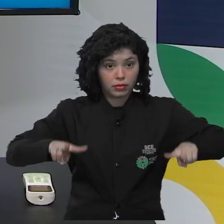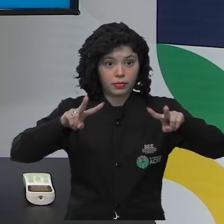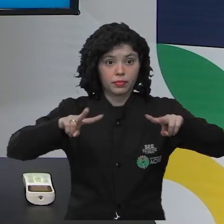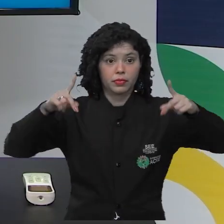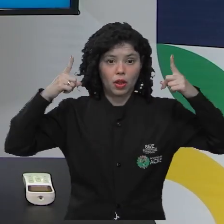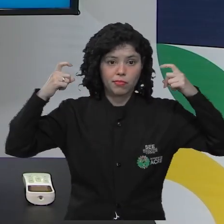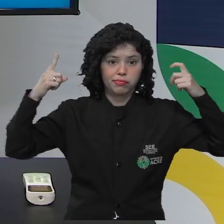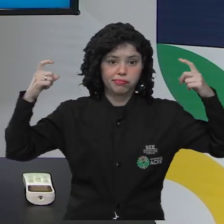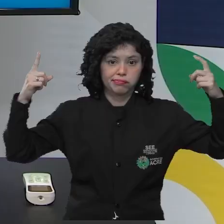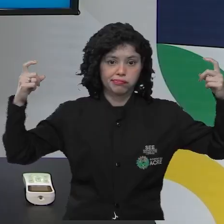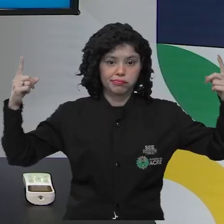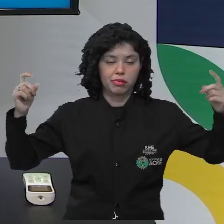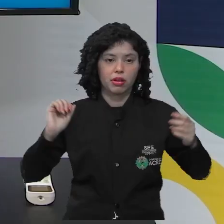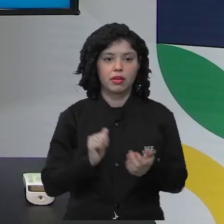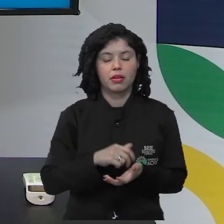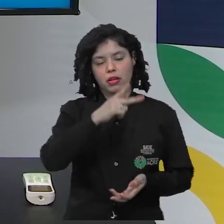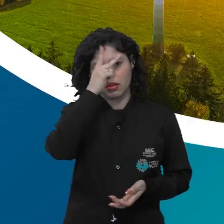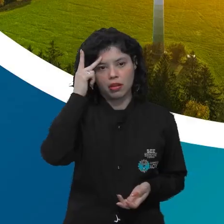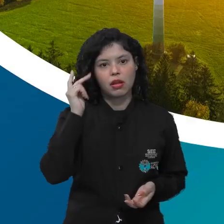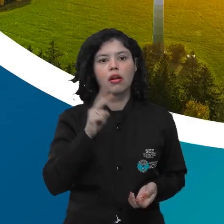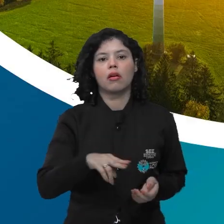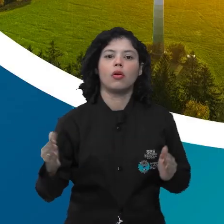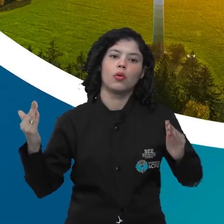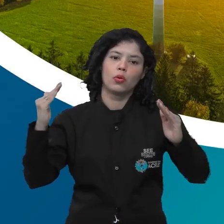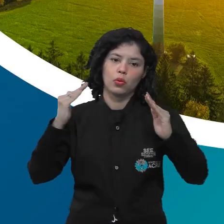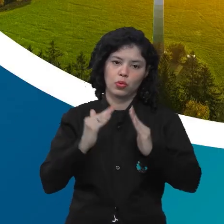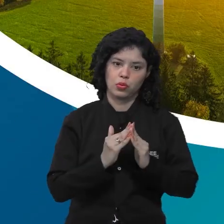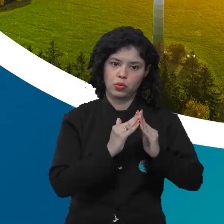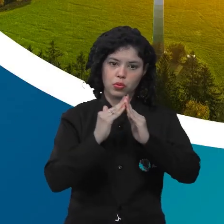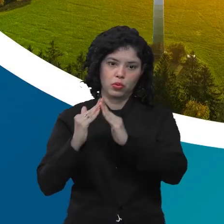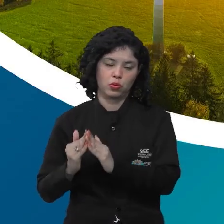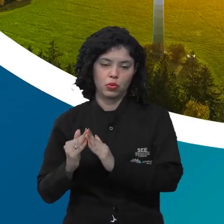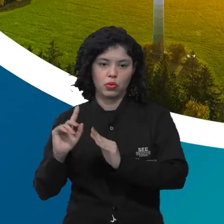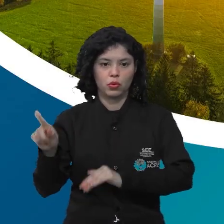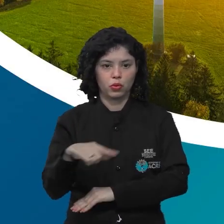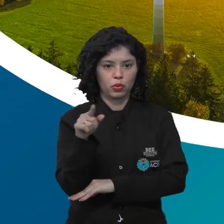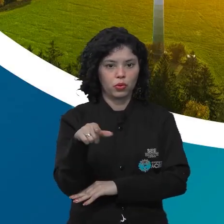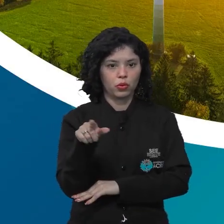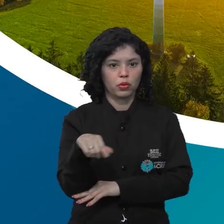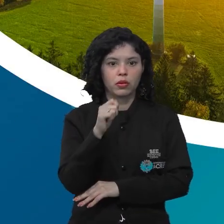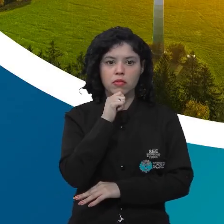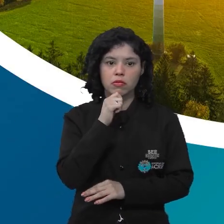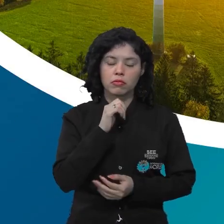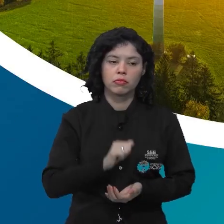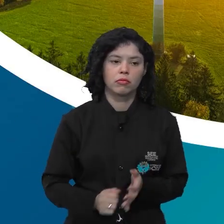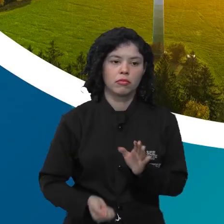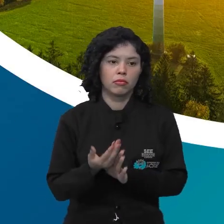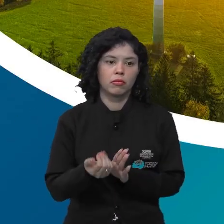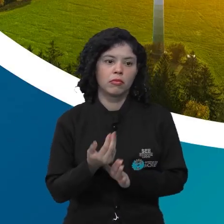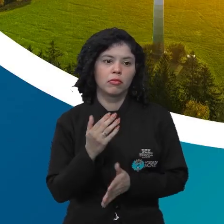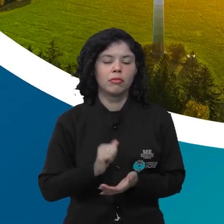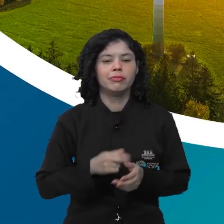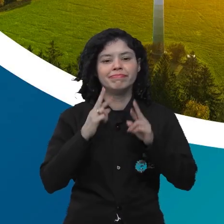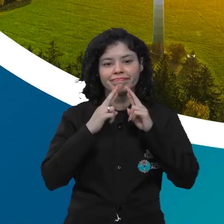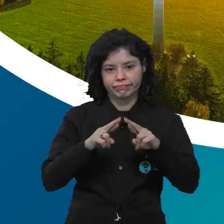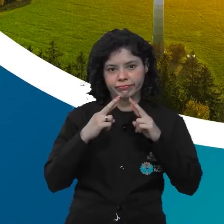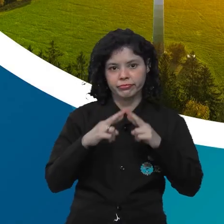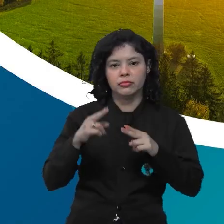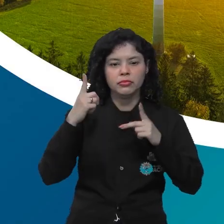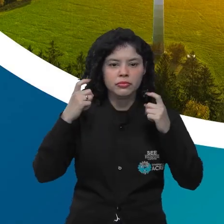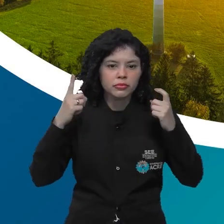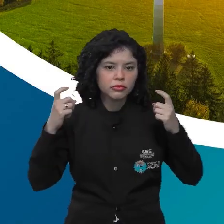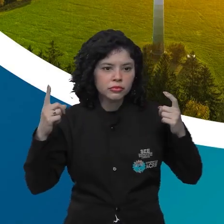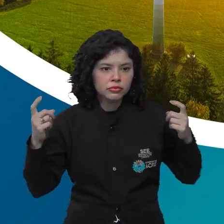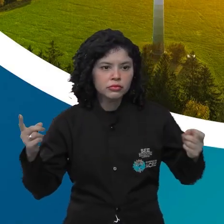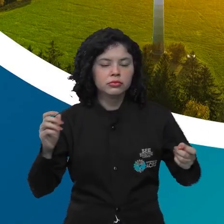do barulho. Então, as pessoas que moram próximos a esse tipo, né, de aerogerador, elas reclamam muito ali do